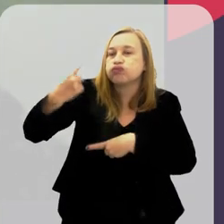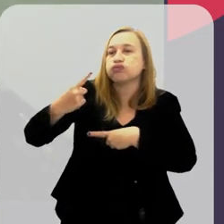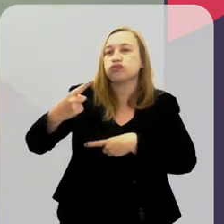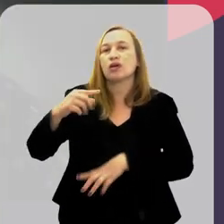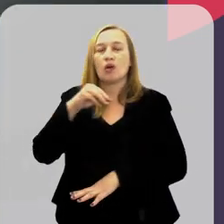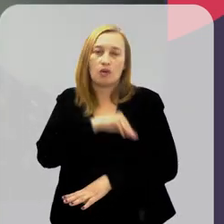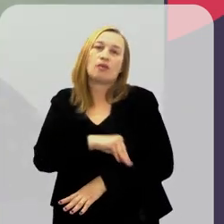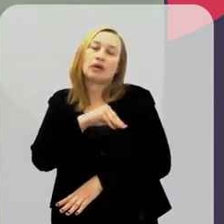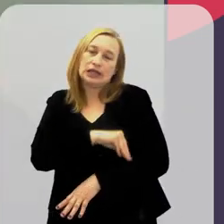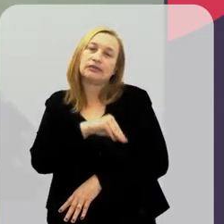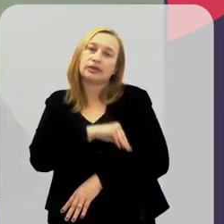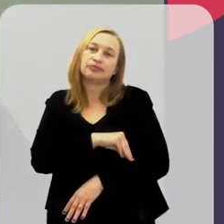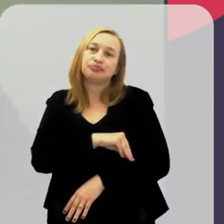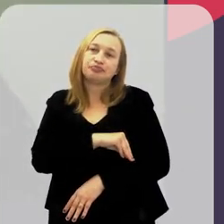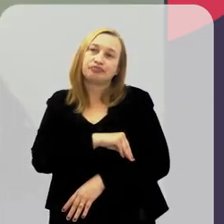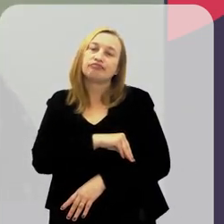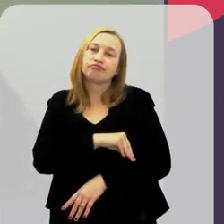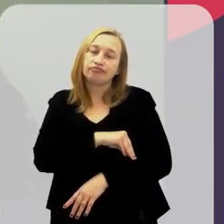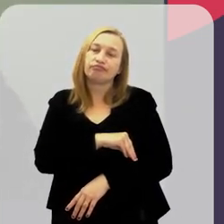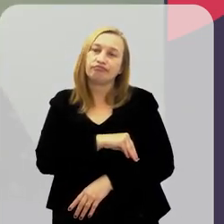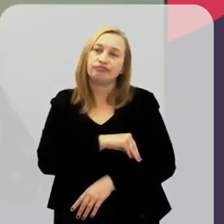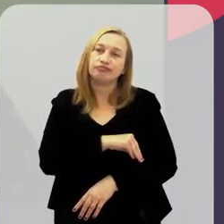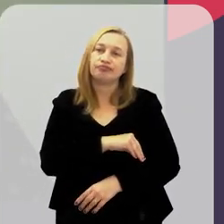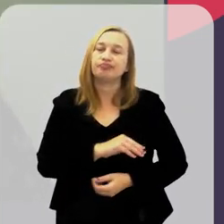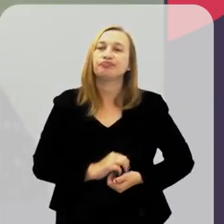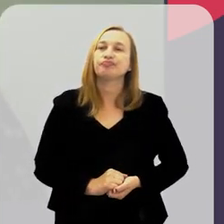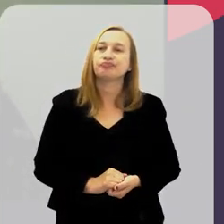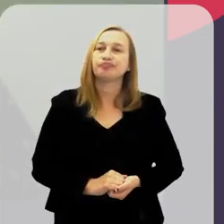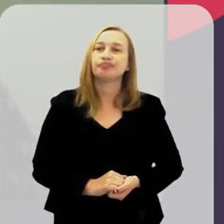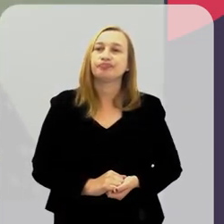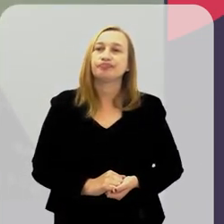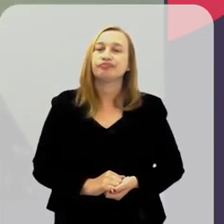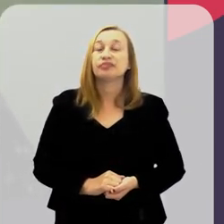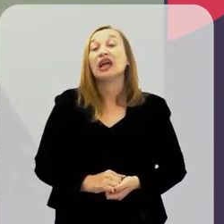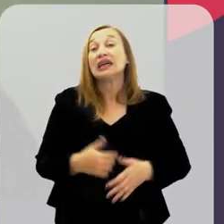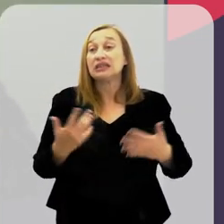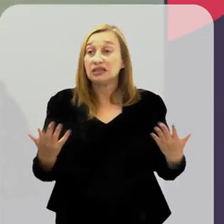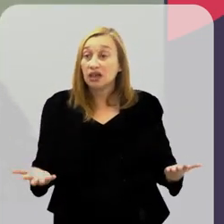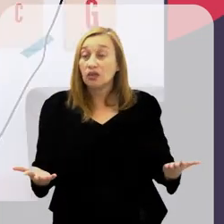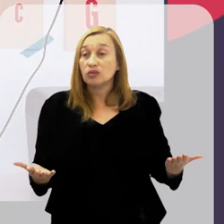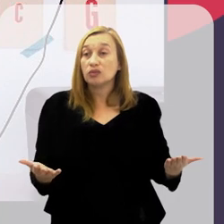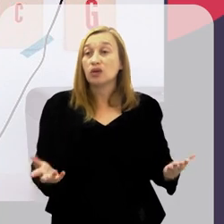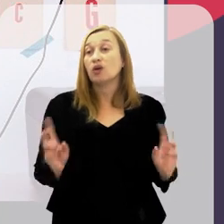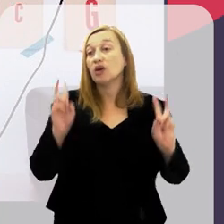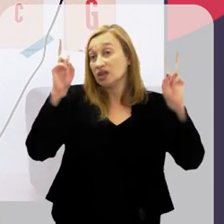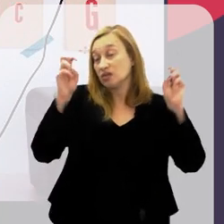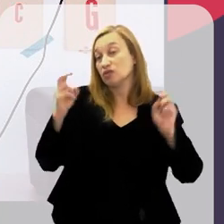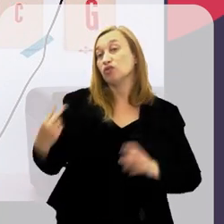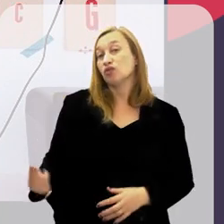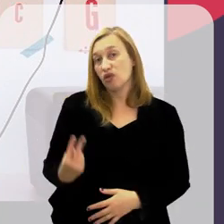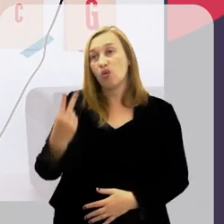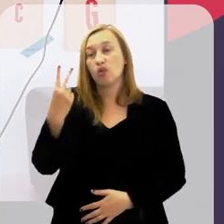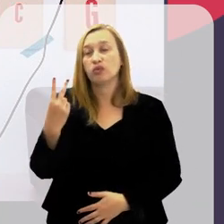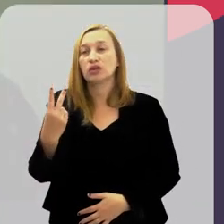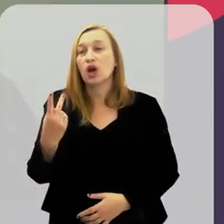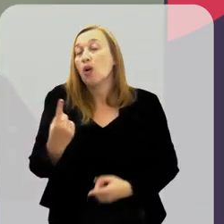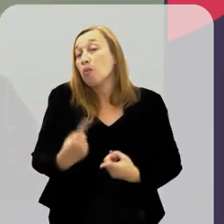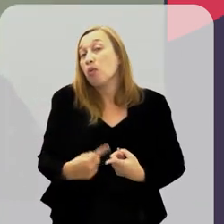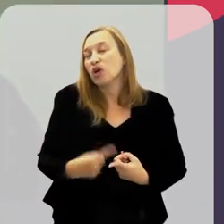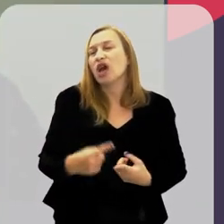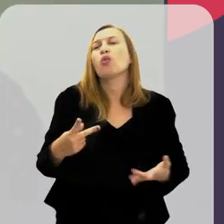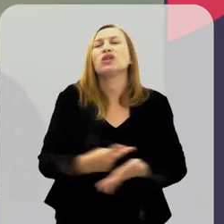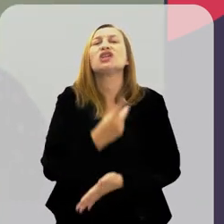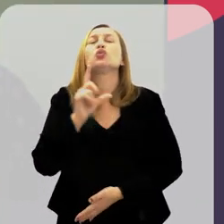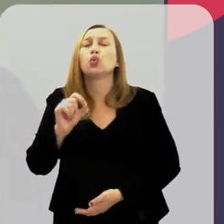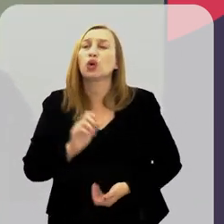conseguir lidar com essa matemática, vai conseguir vencer essas dificuldades, né? Então, é a questão do